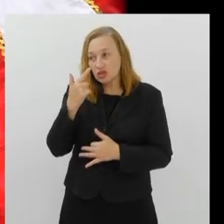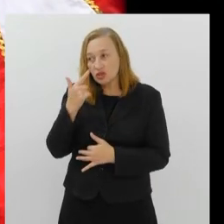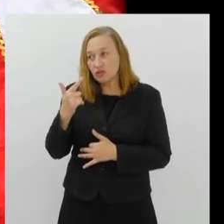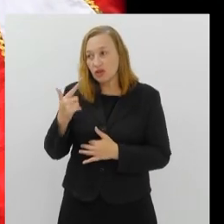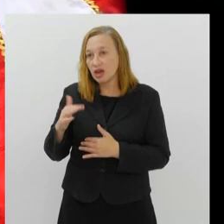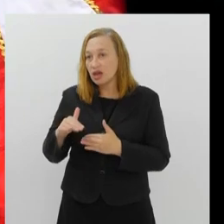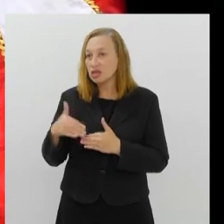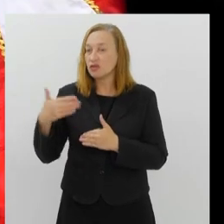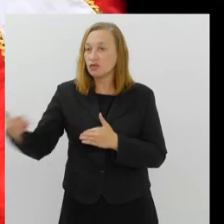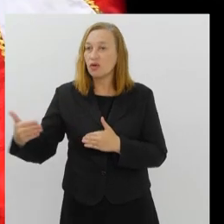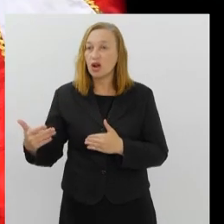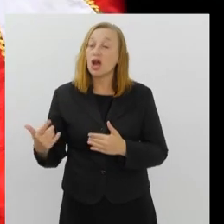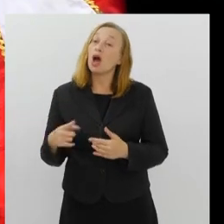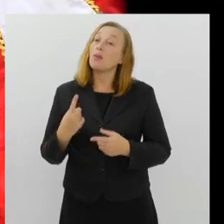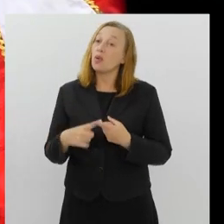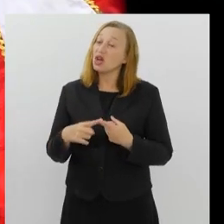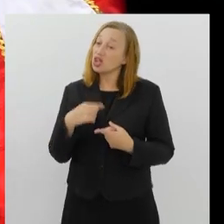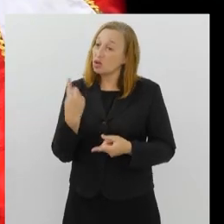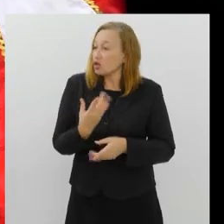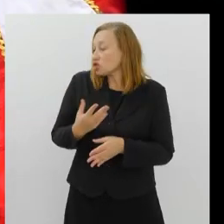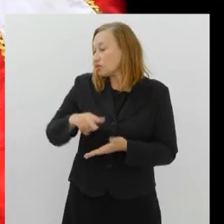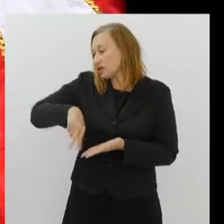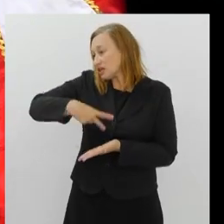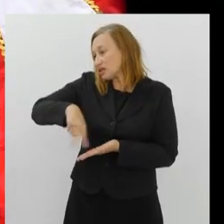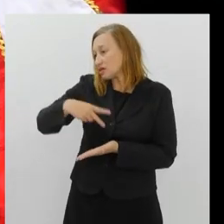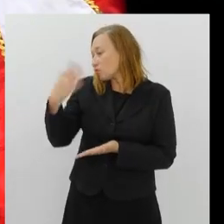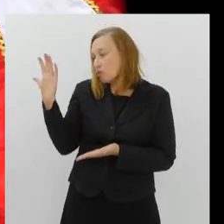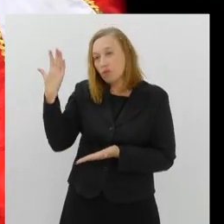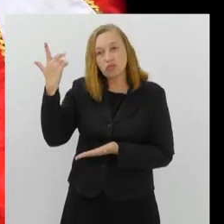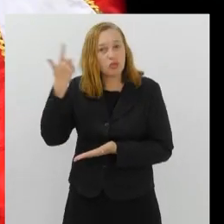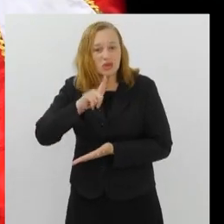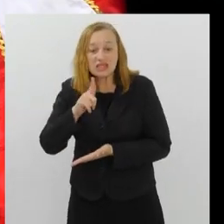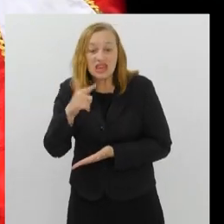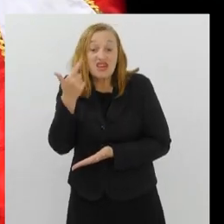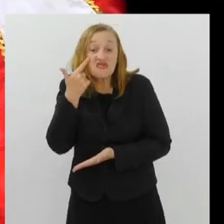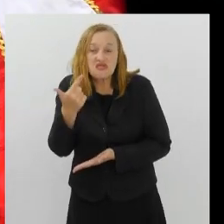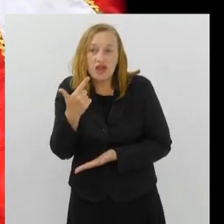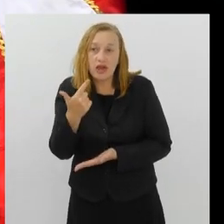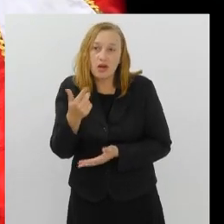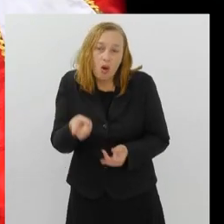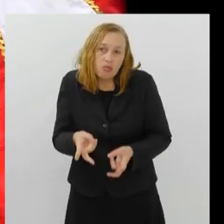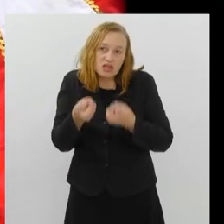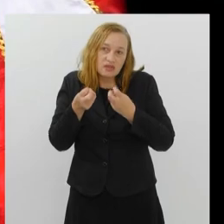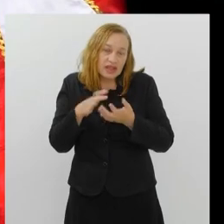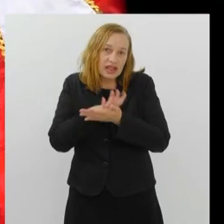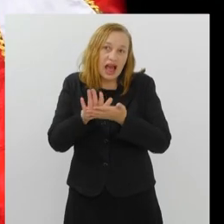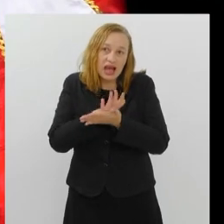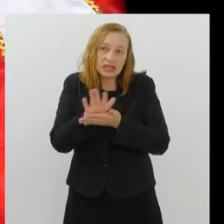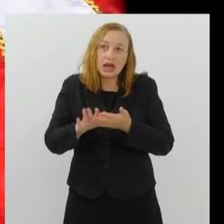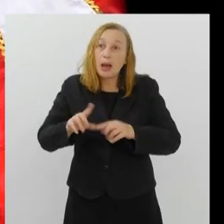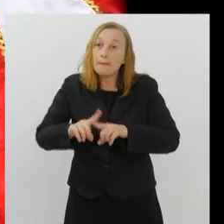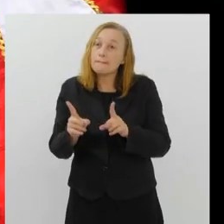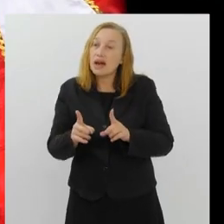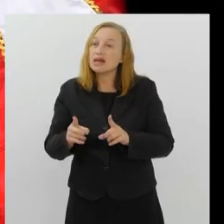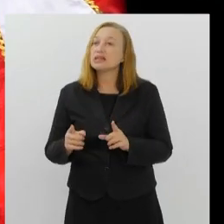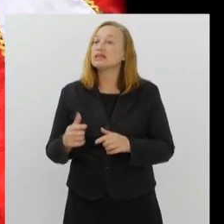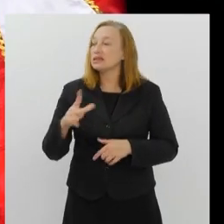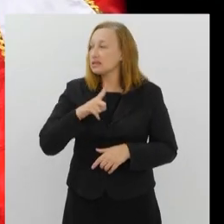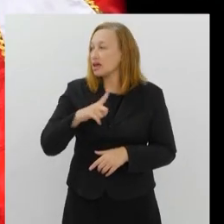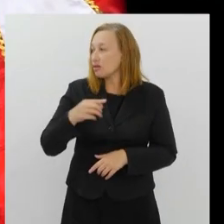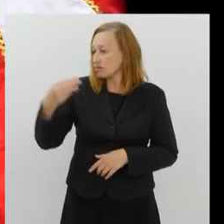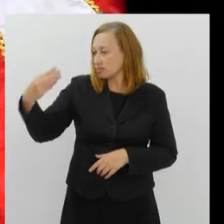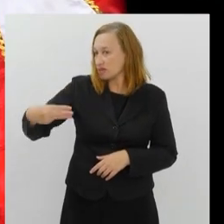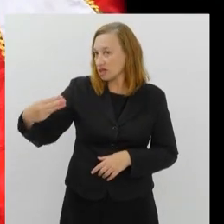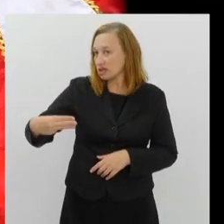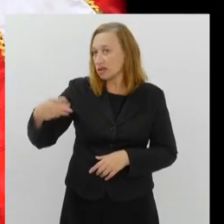porque a gente que está dentro, a gente não consegue ver. Uhum. Se tem algum erro, a gente não consegue ver, ou até mesmo vendo um vídeo por vídeo, mas ter um terceiro olhar